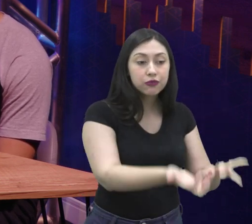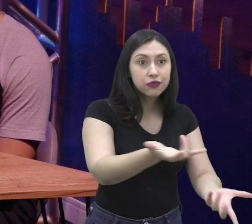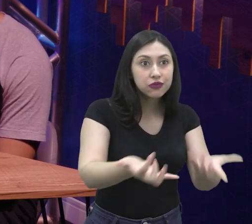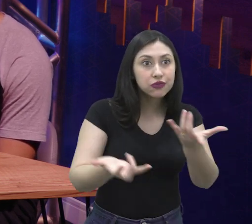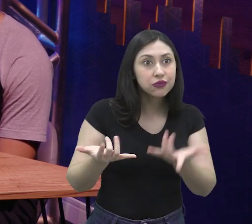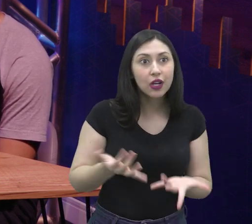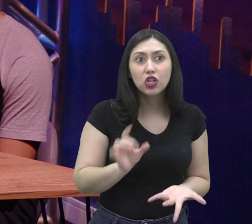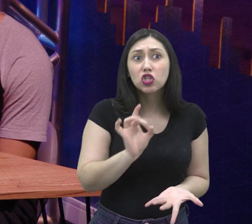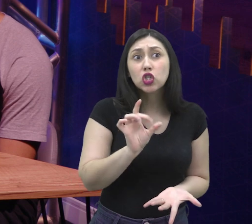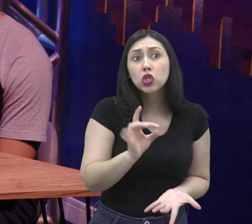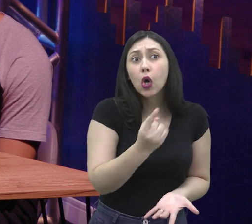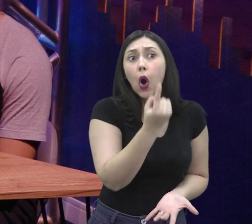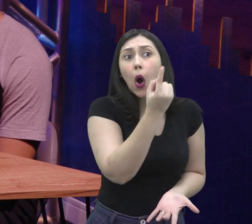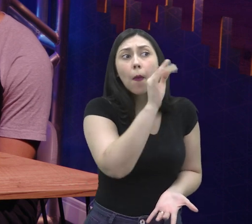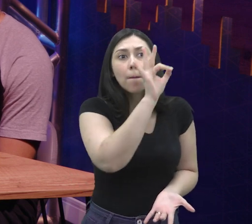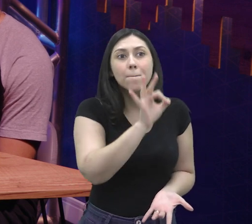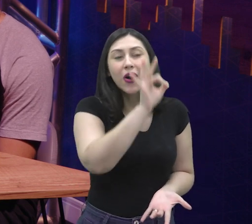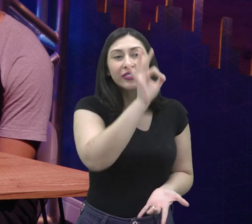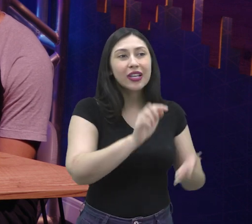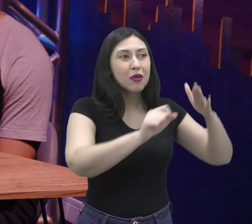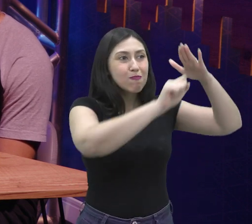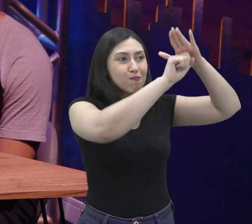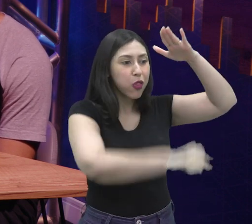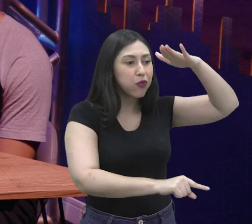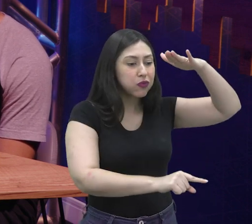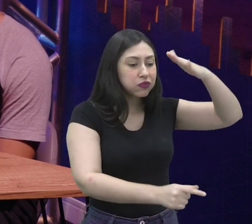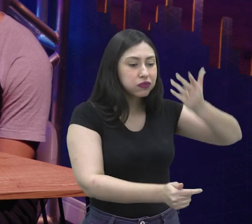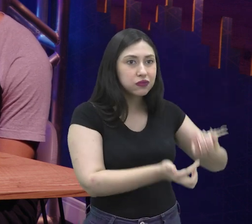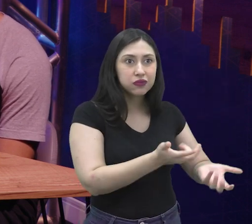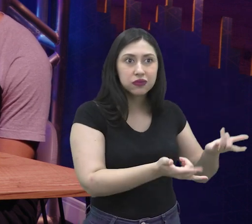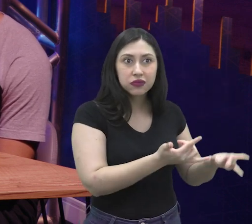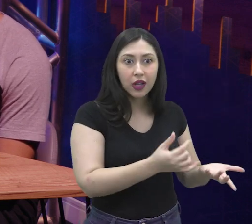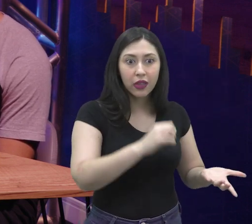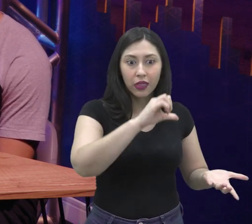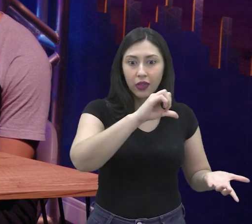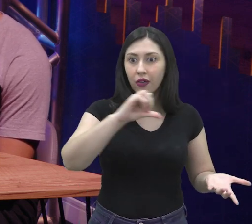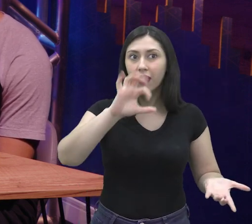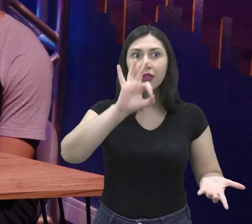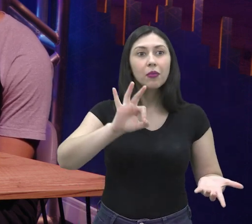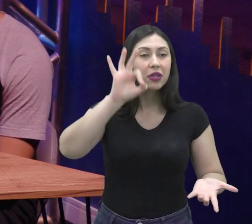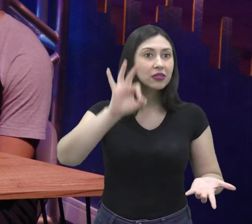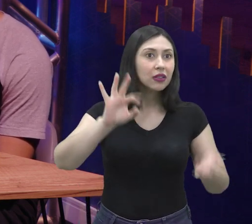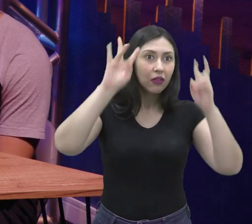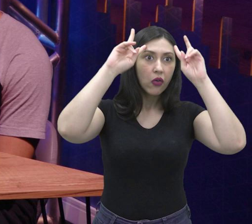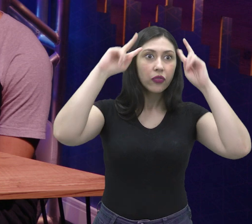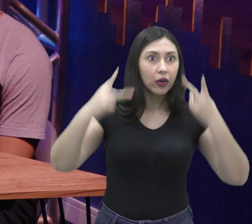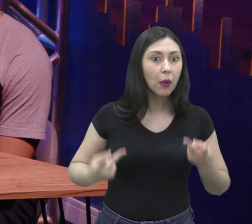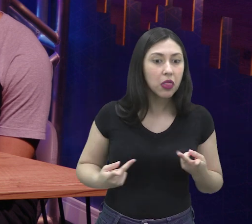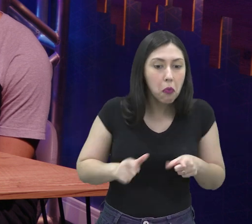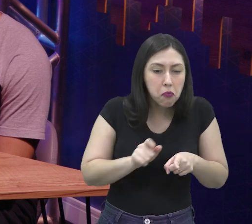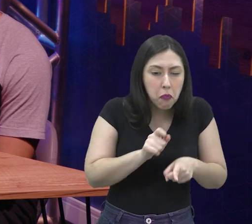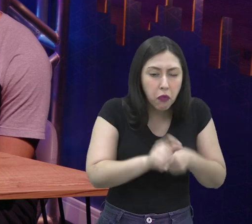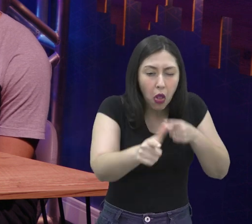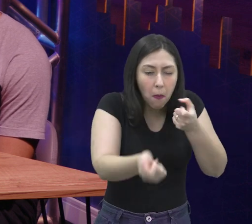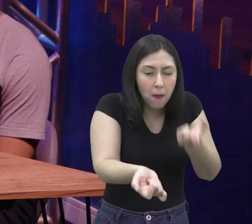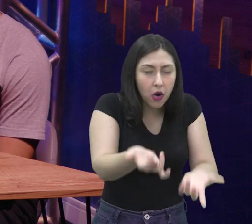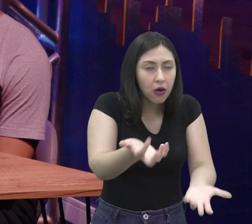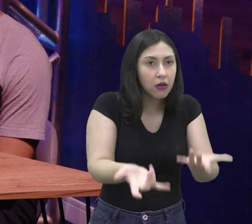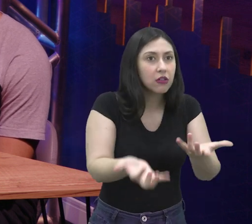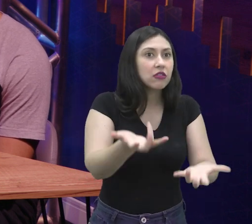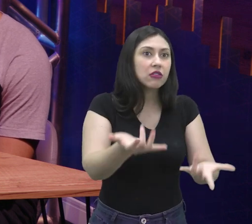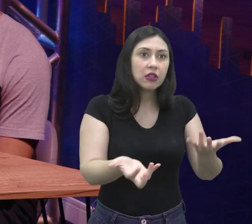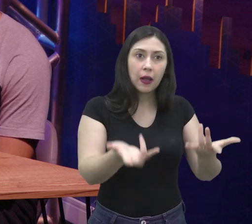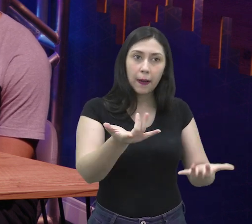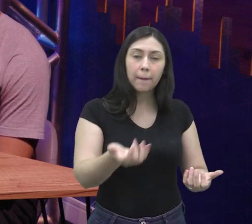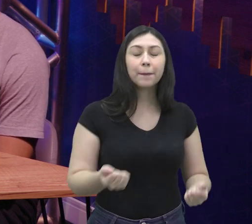de 1% é originário por raio. Todos os outros 99% são de ação humana. Então, assim, é nossa culpa, é culpa das